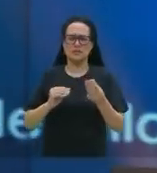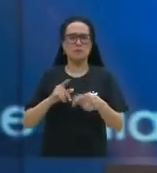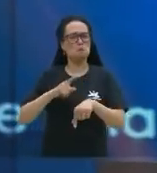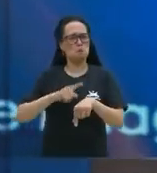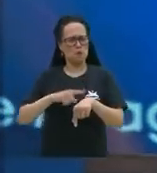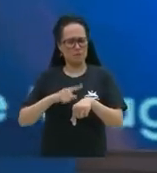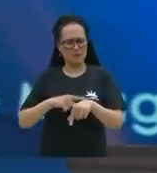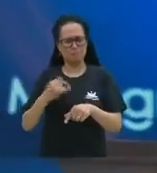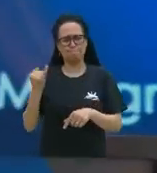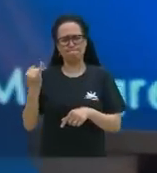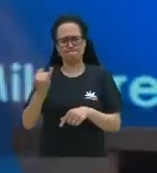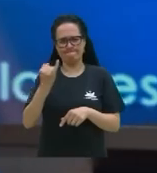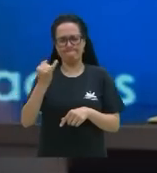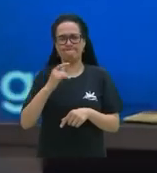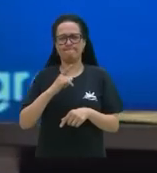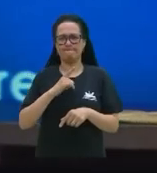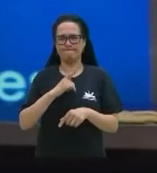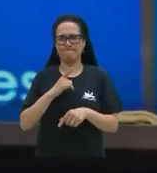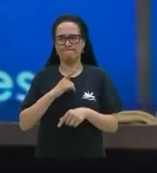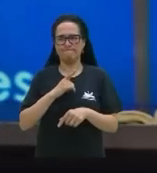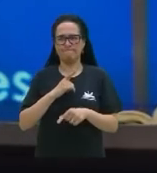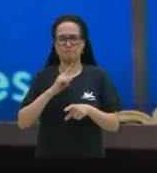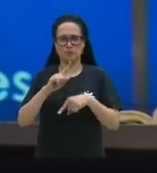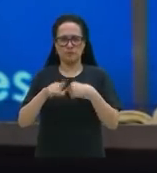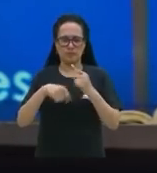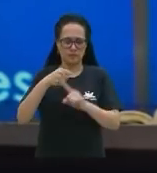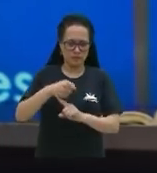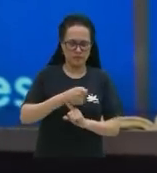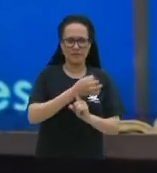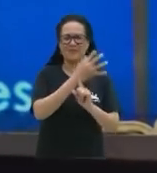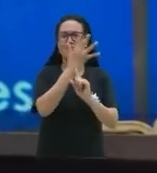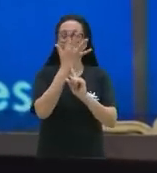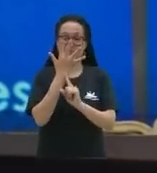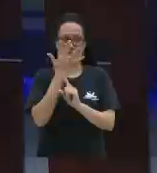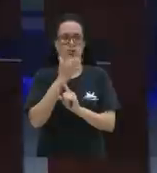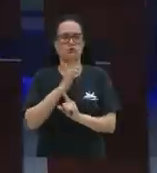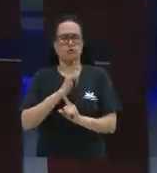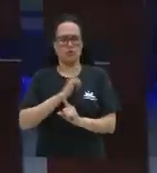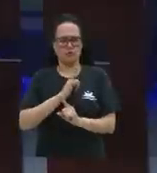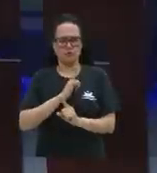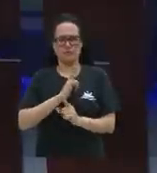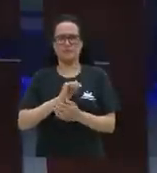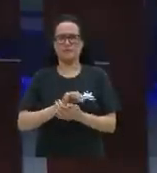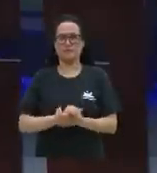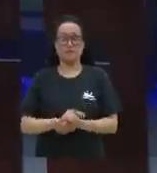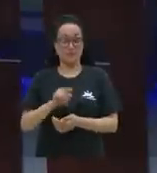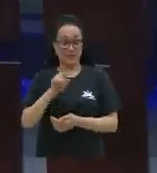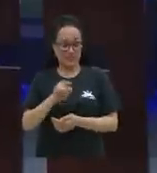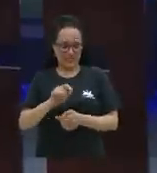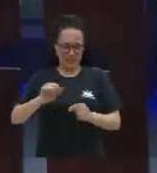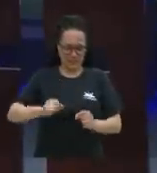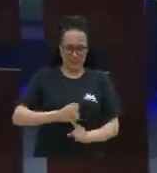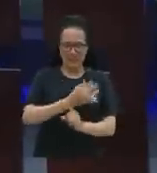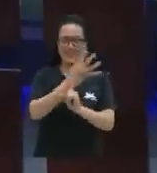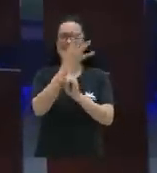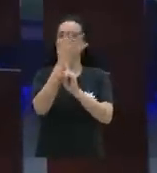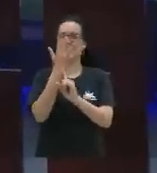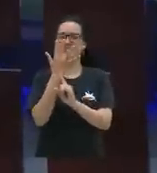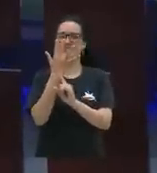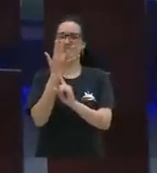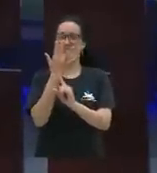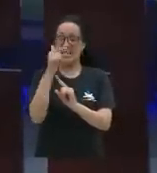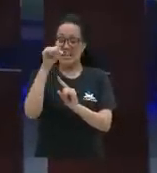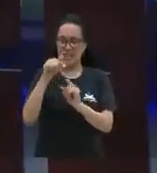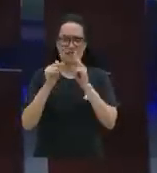importante, que vai ser com o Santíssimo Sacramento. É do Santíssimo Sacramento que vai sair